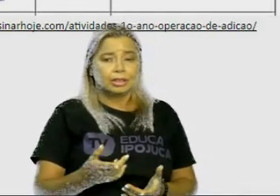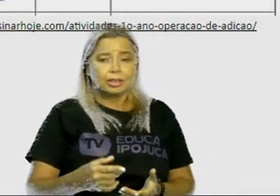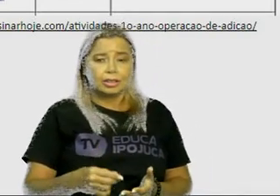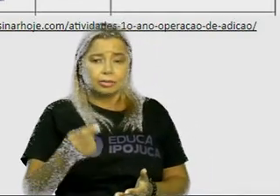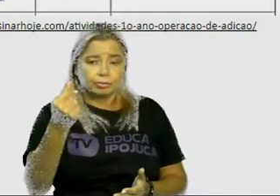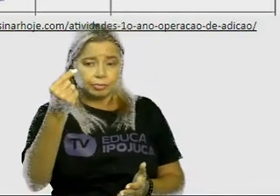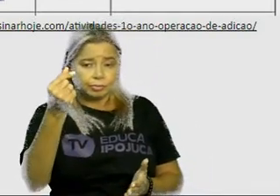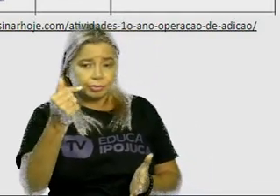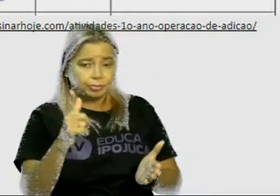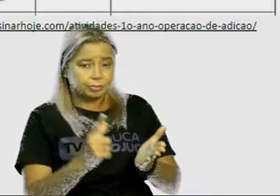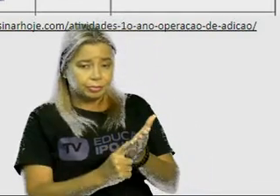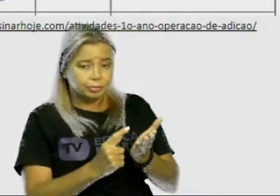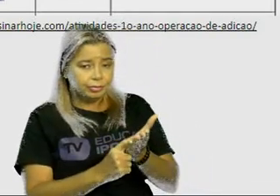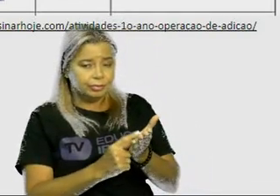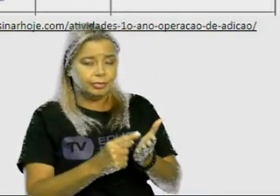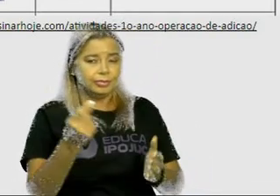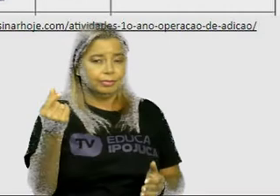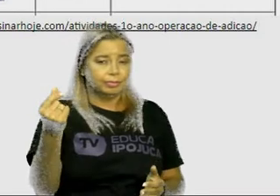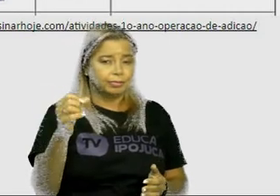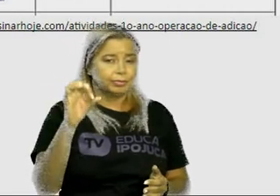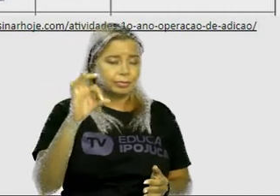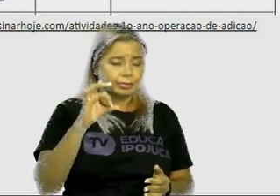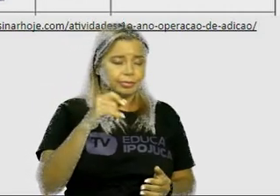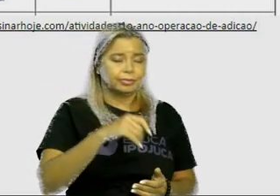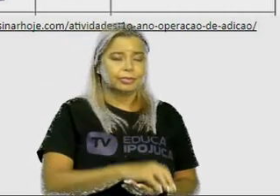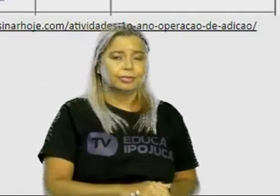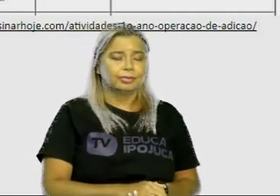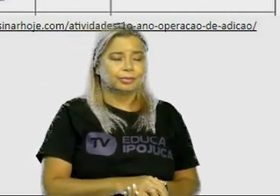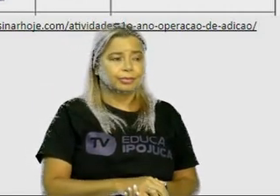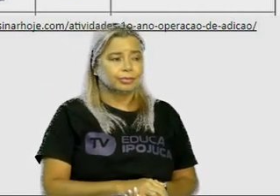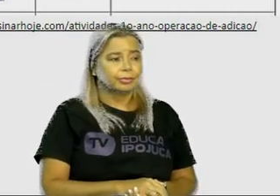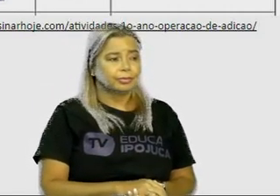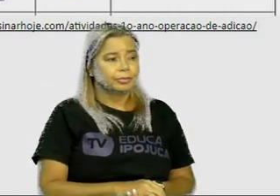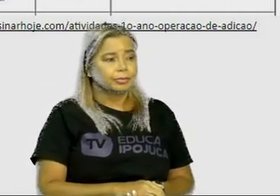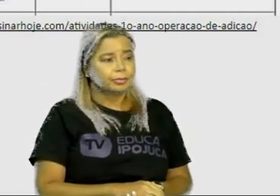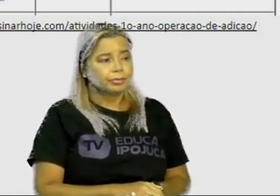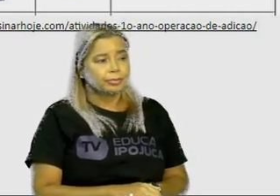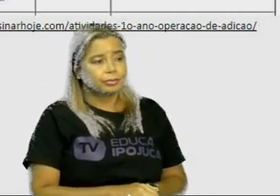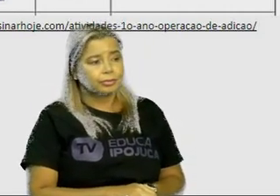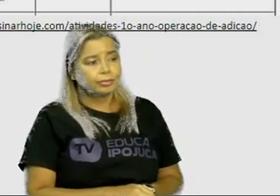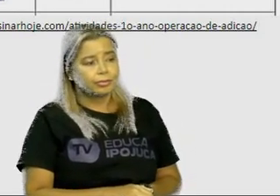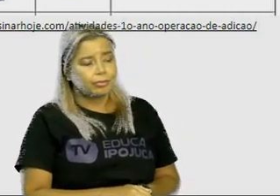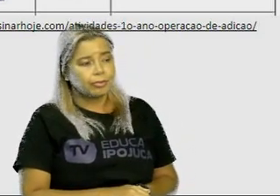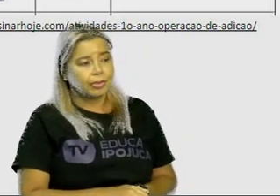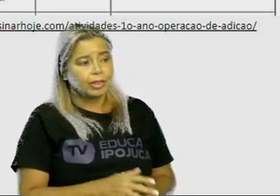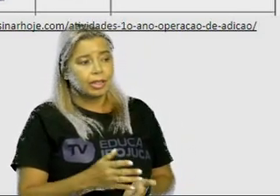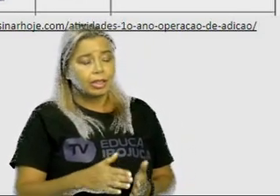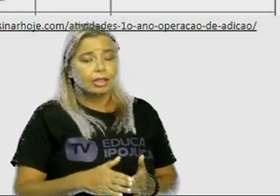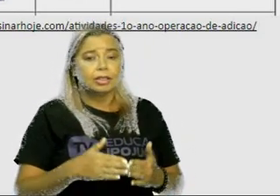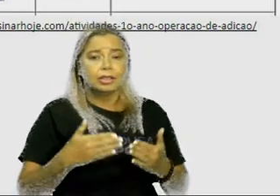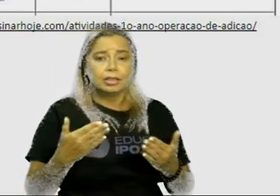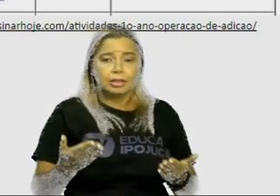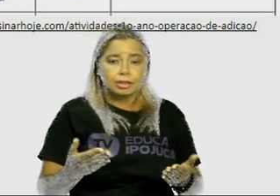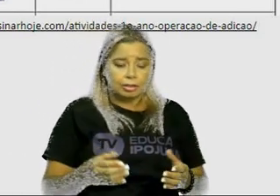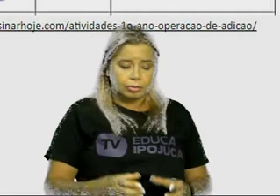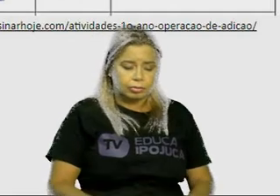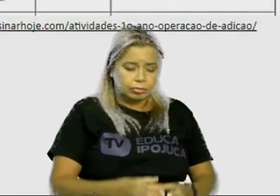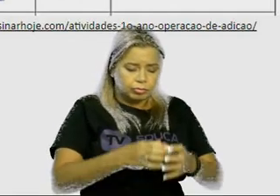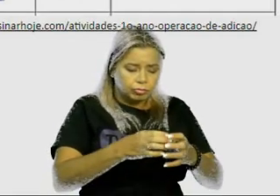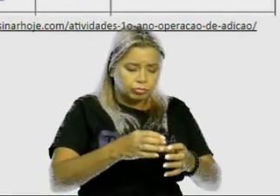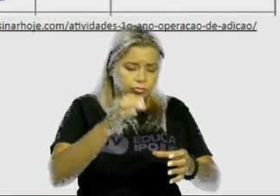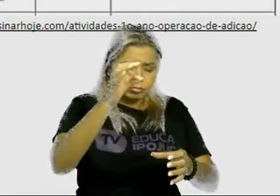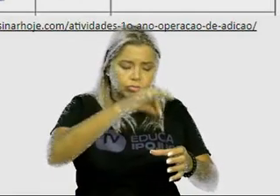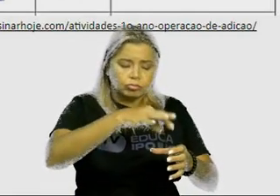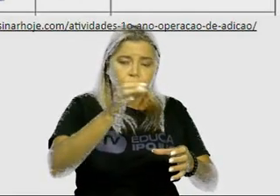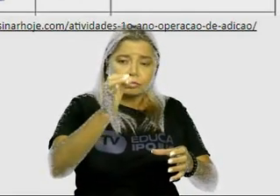moedas. Portanto, a gente vai trabalhar com dinheiro. Lucas e Paulo fizeram cofrinhos de latinhas e